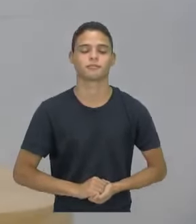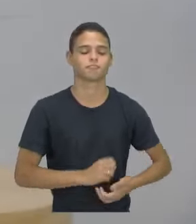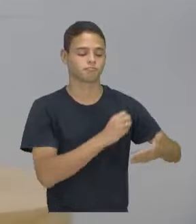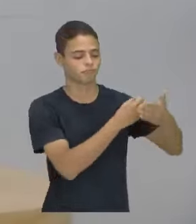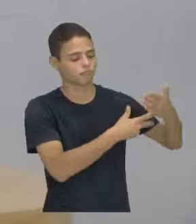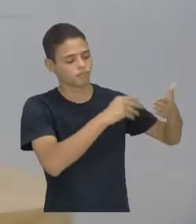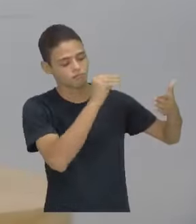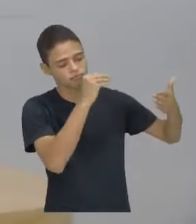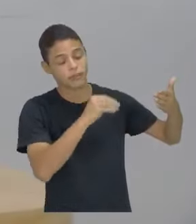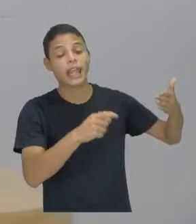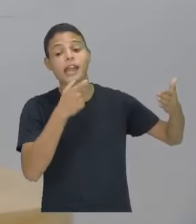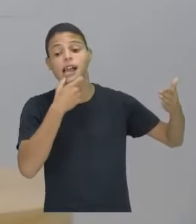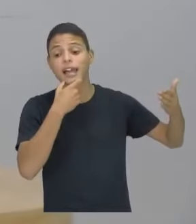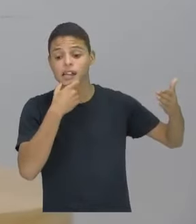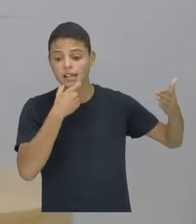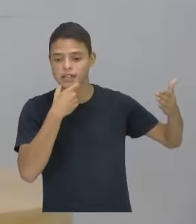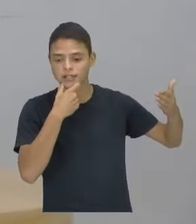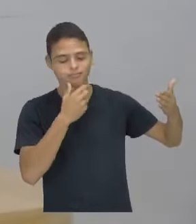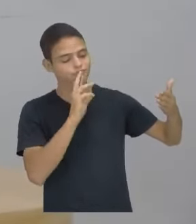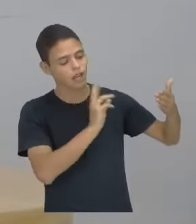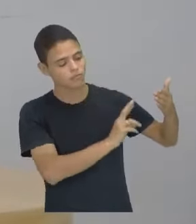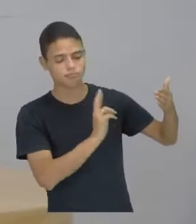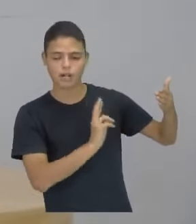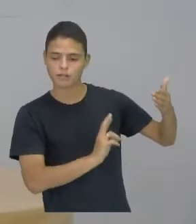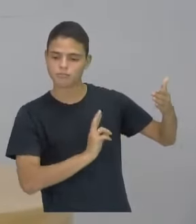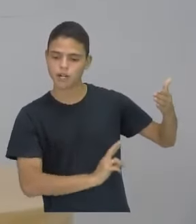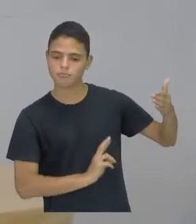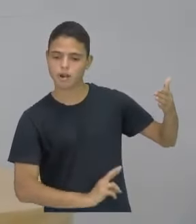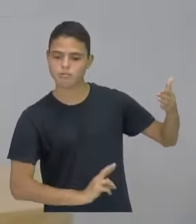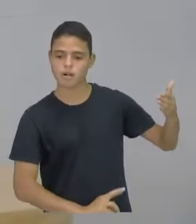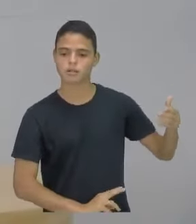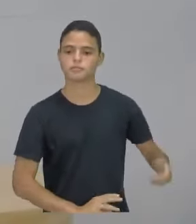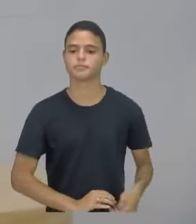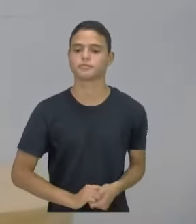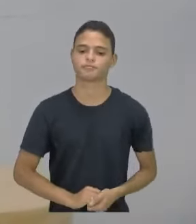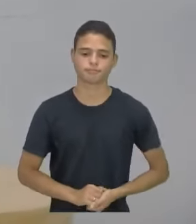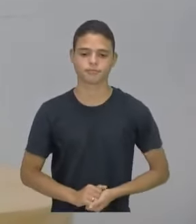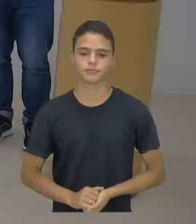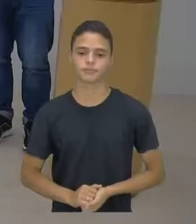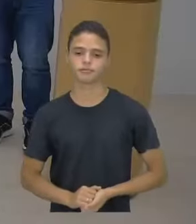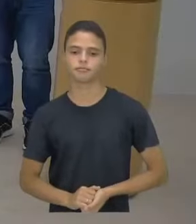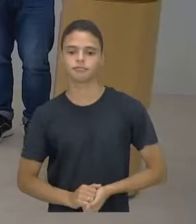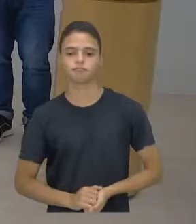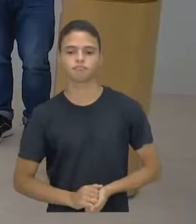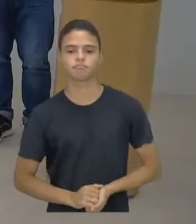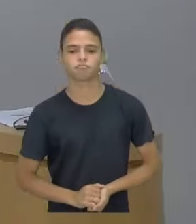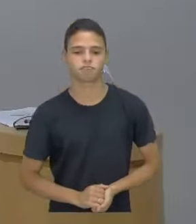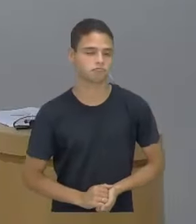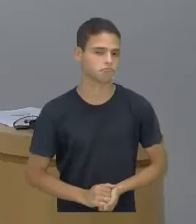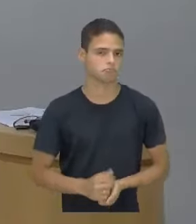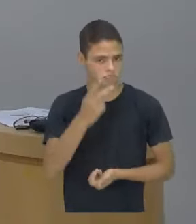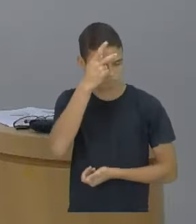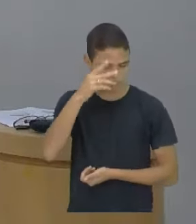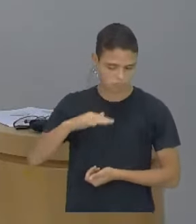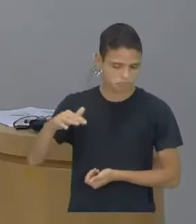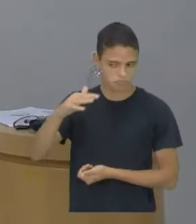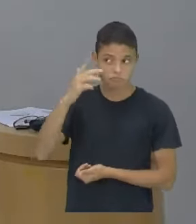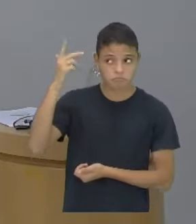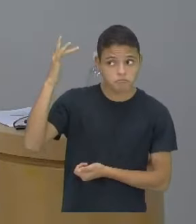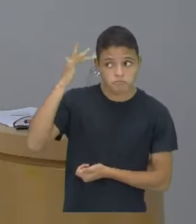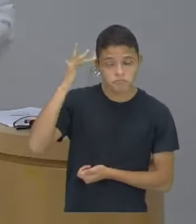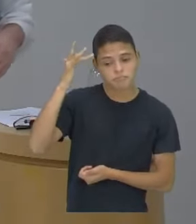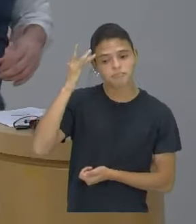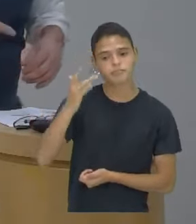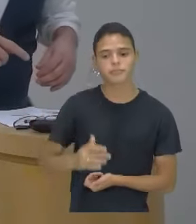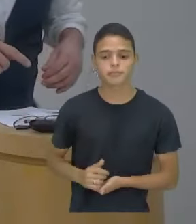hurricane, wildfire, forest fire. Galera, tá... O pessoal tá antenado aí, conseguiram pegar as respostas.